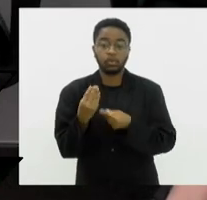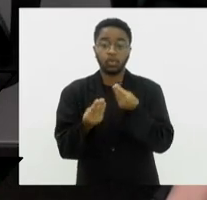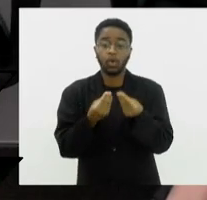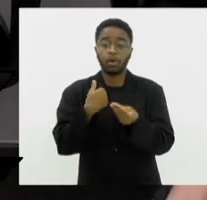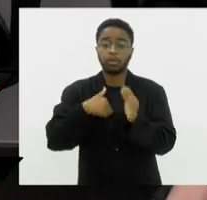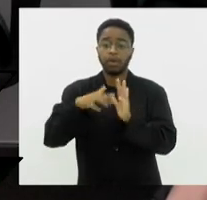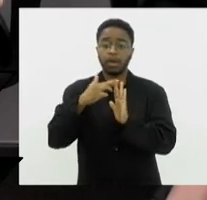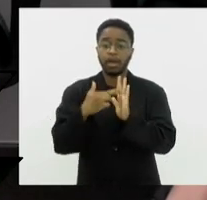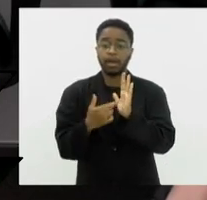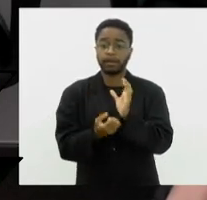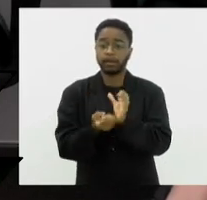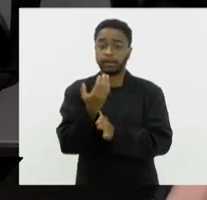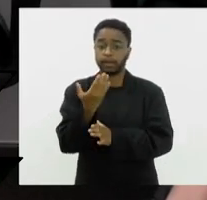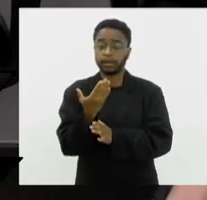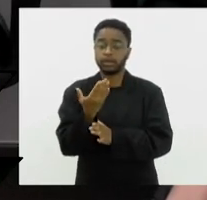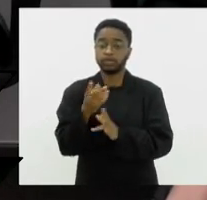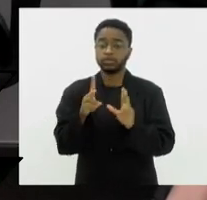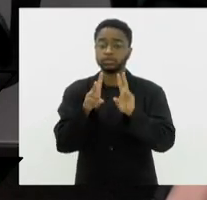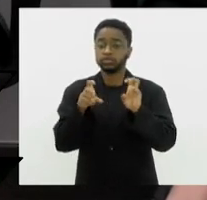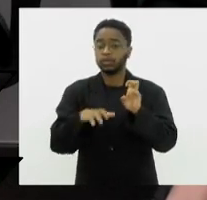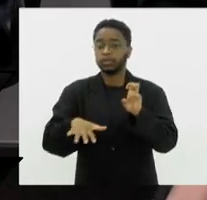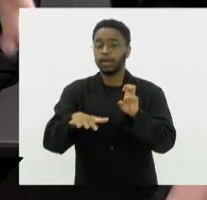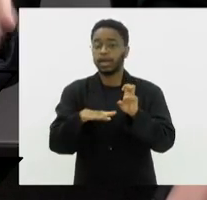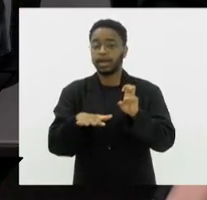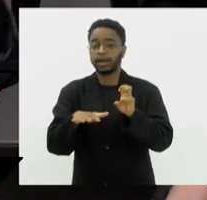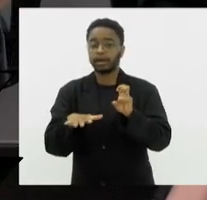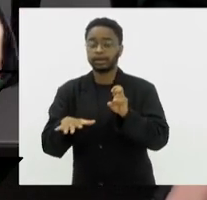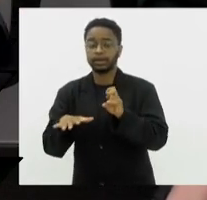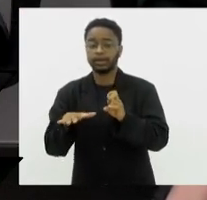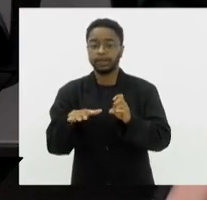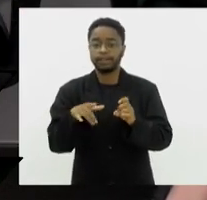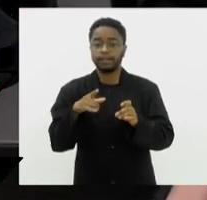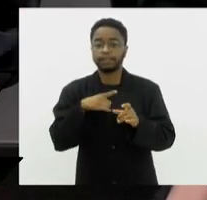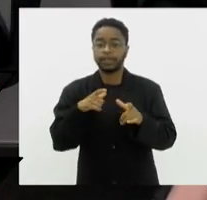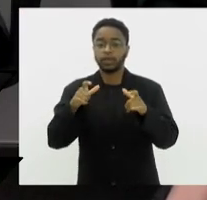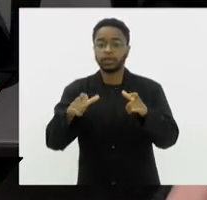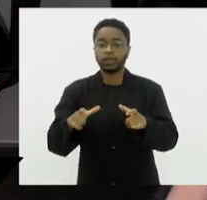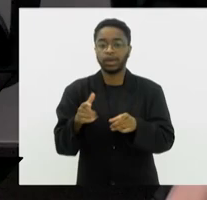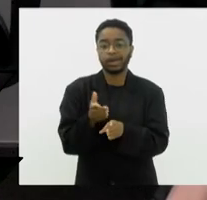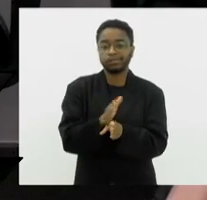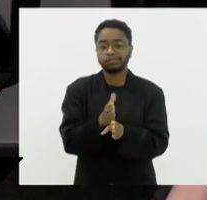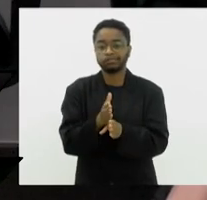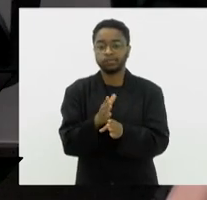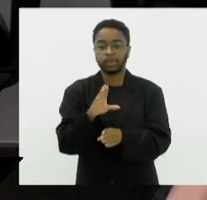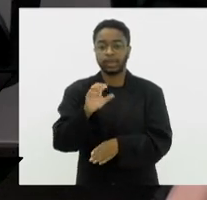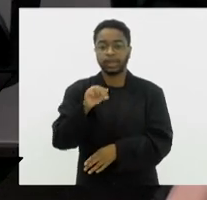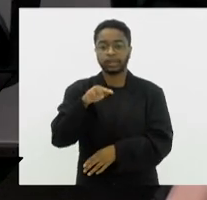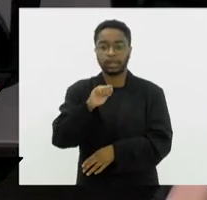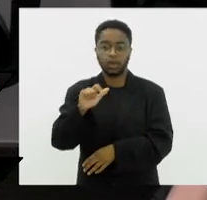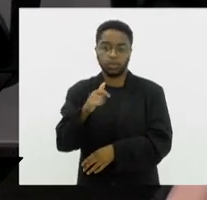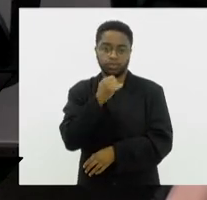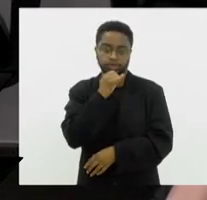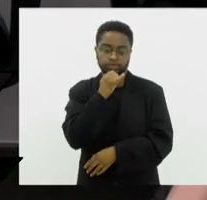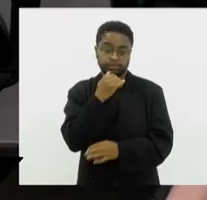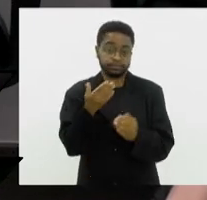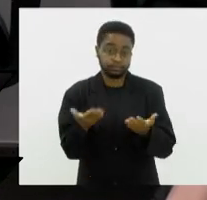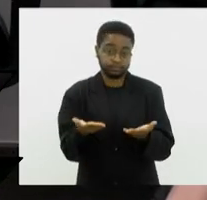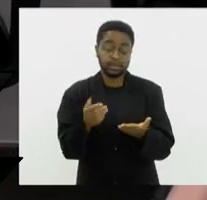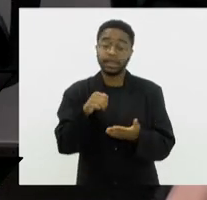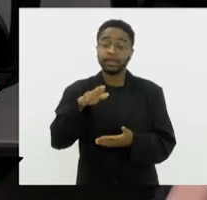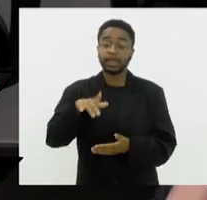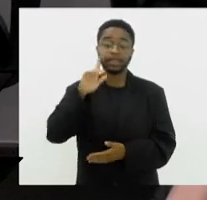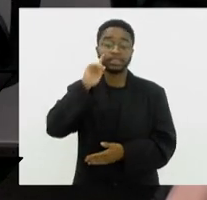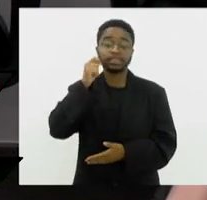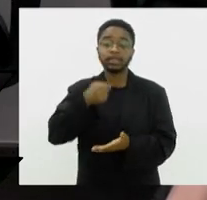a regularização fundiária de uma área que está na faixa de domínio de um canal? Quem tem condição de